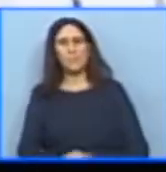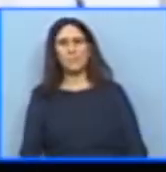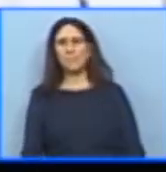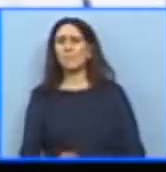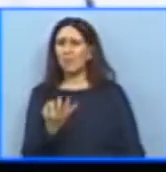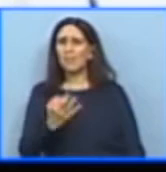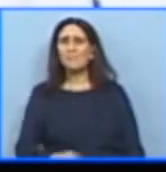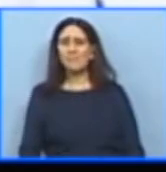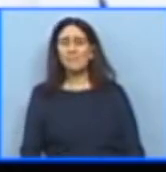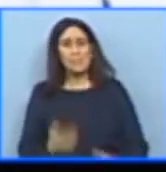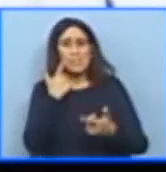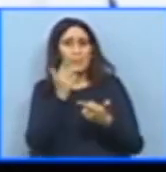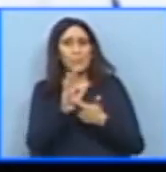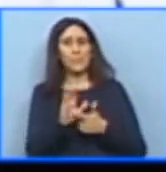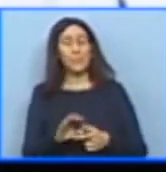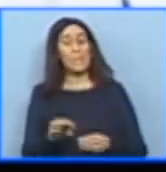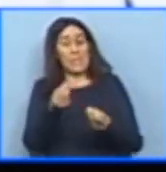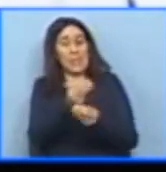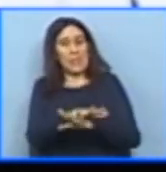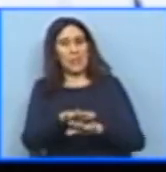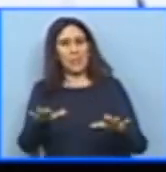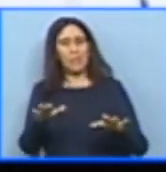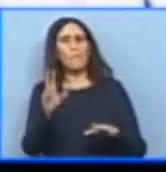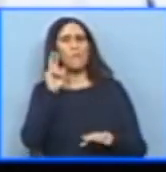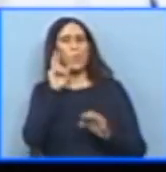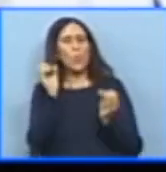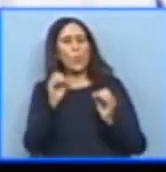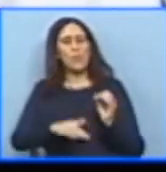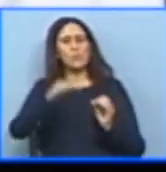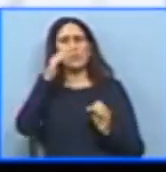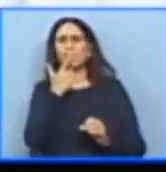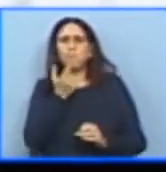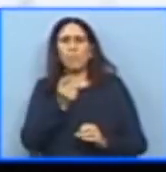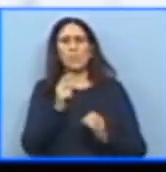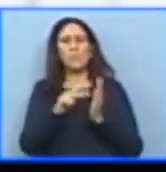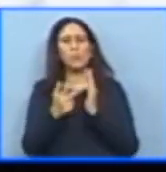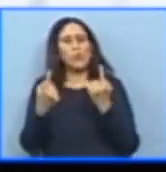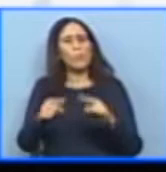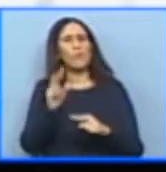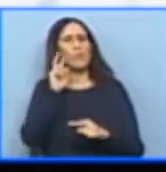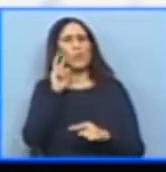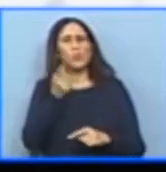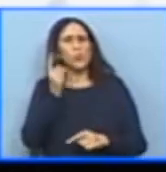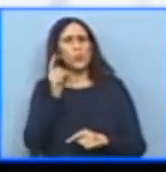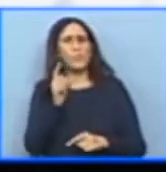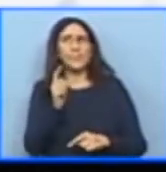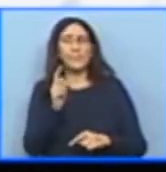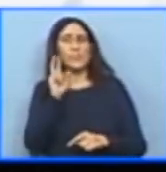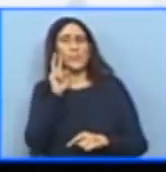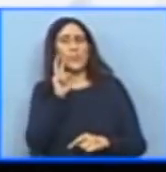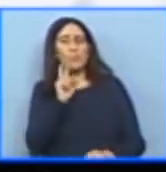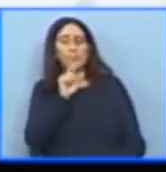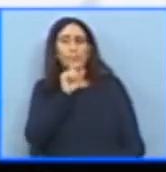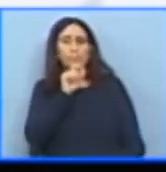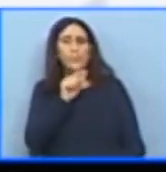as crianças não podem ser convencida do valor da tecnologia por si só não é um valor loreto aumento